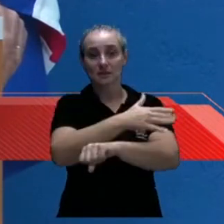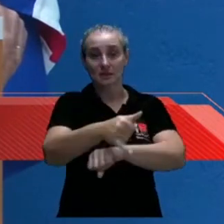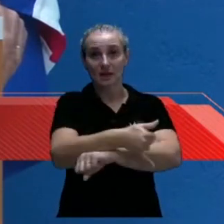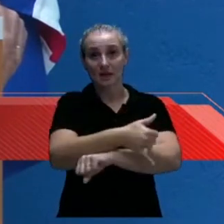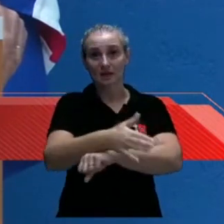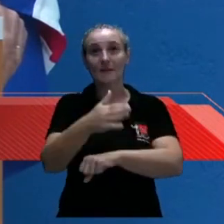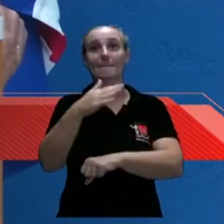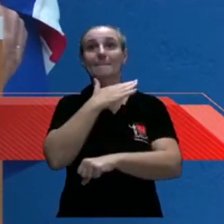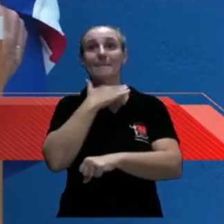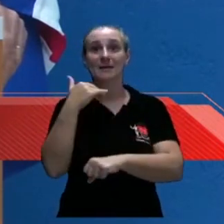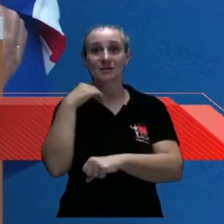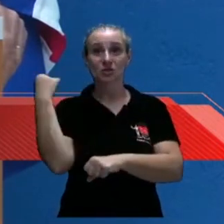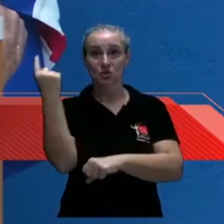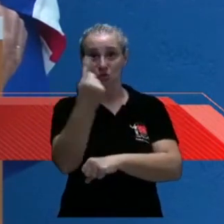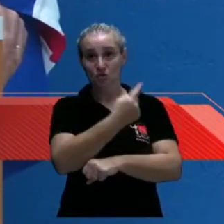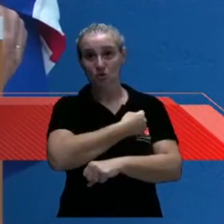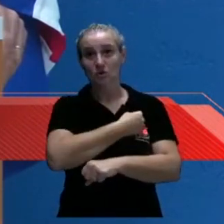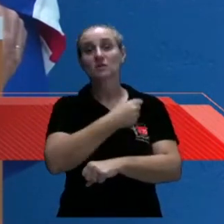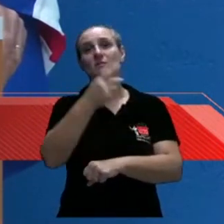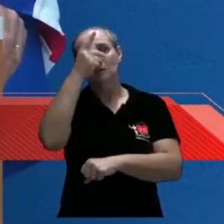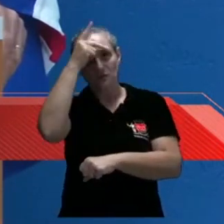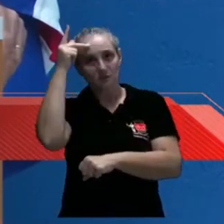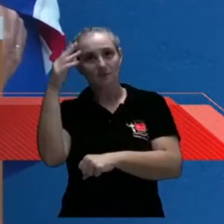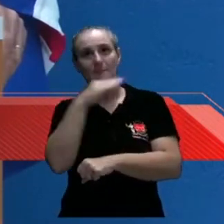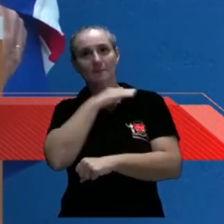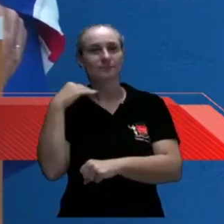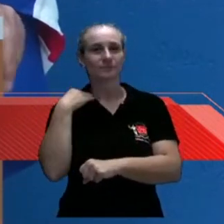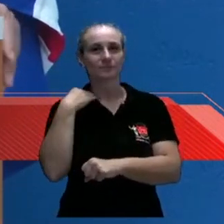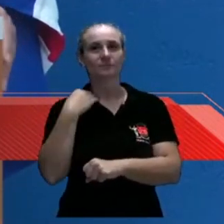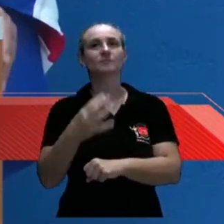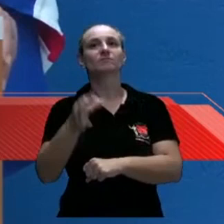quem mata mais somos nós mesmos. São os